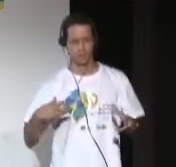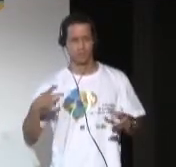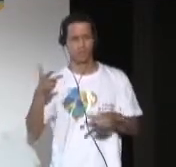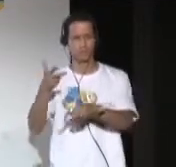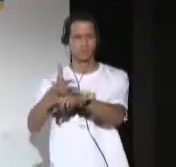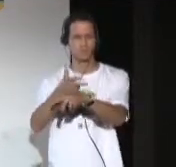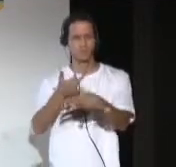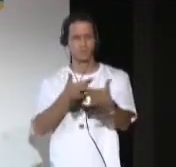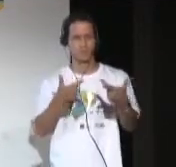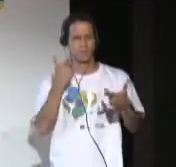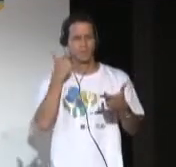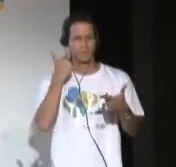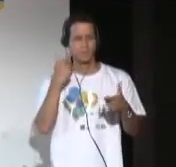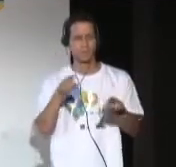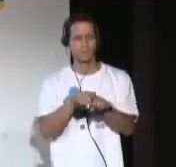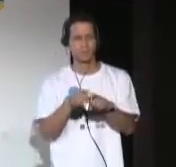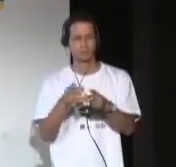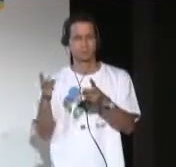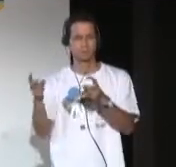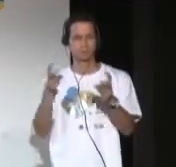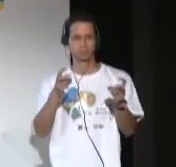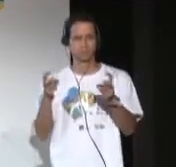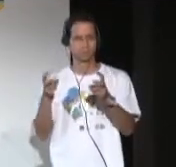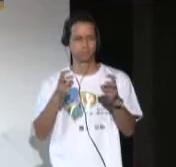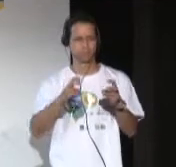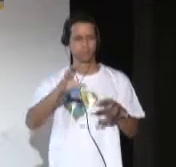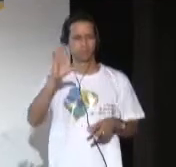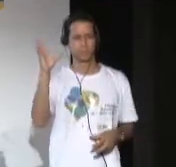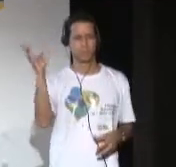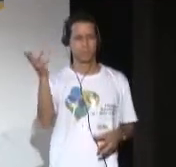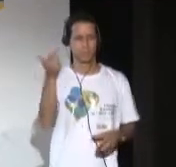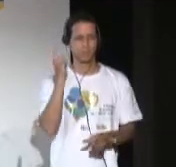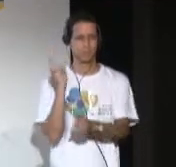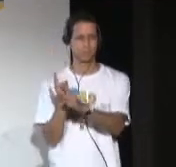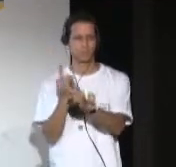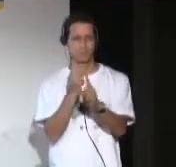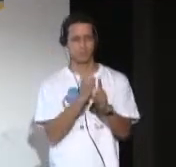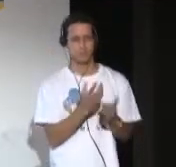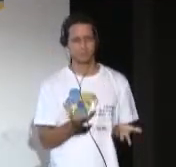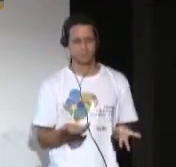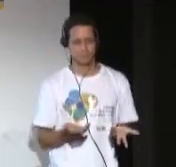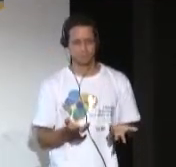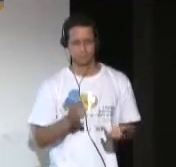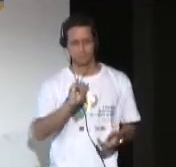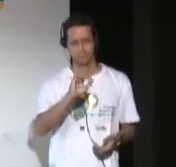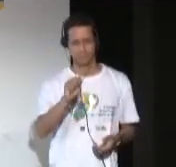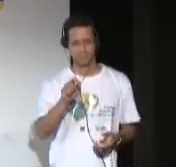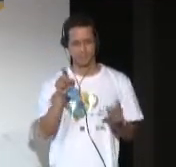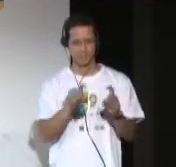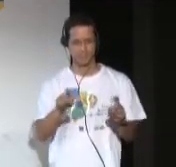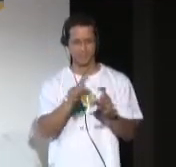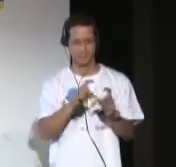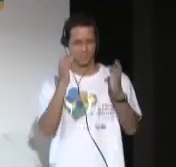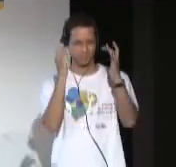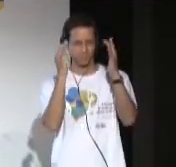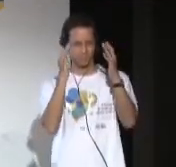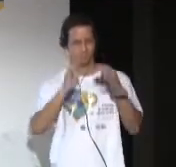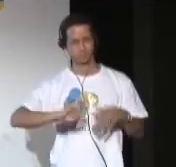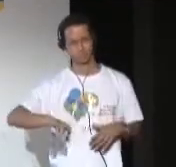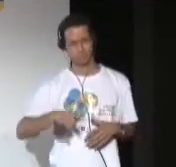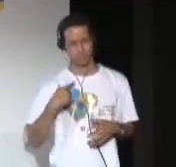determinam mudanças meteorológicas, coletam dados de clima. Então, de certa forma, não é inteligência artificial, mas ainda assim nós estamos usando